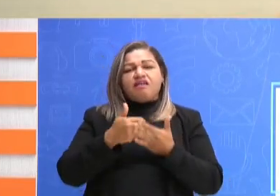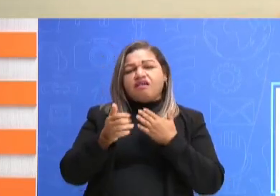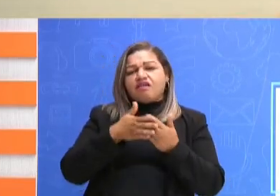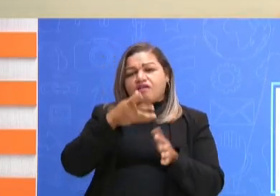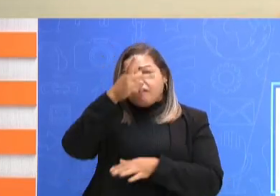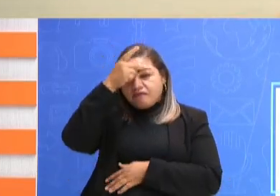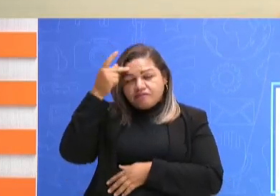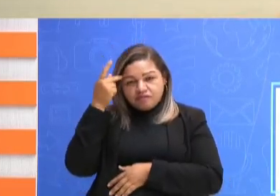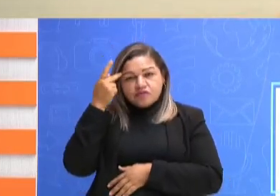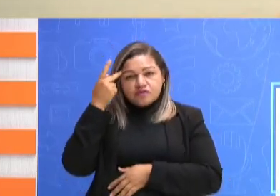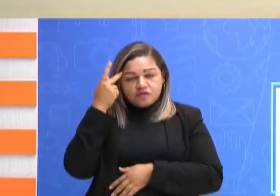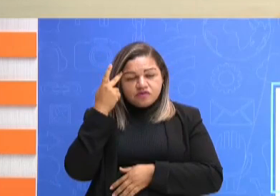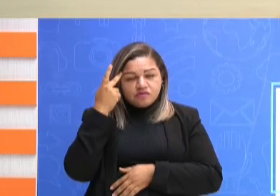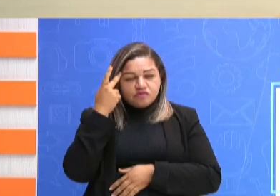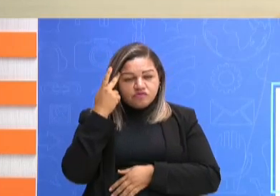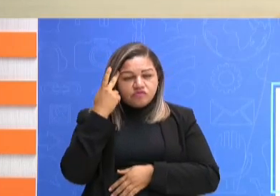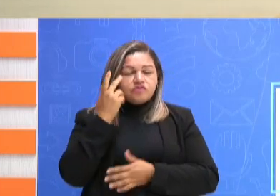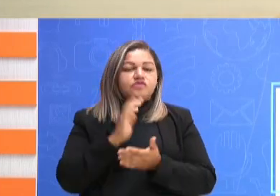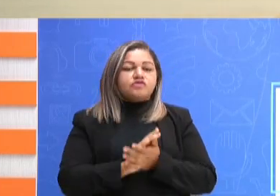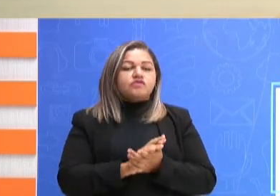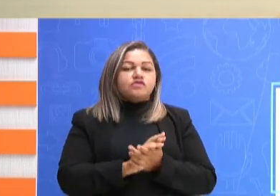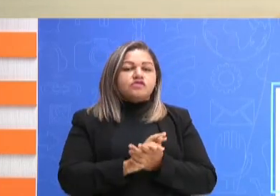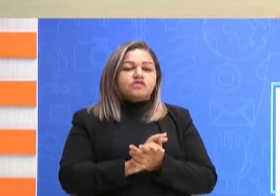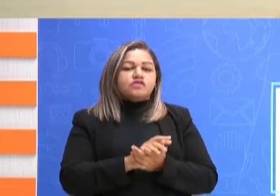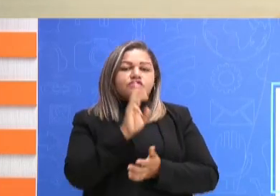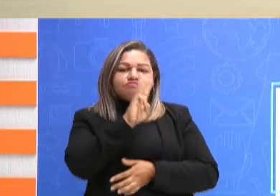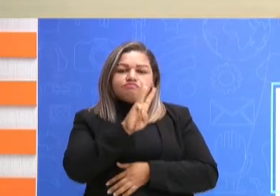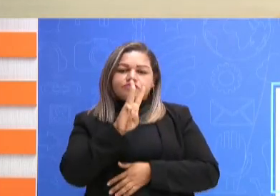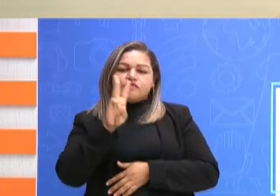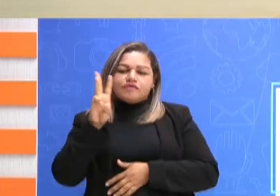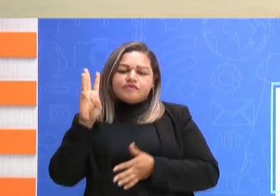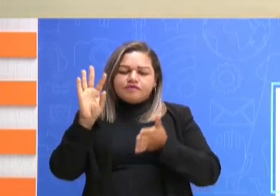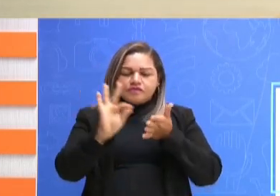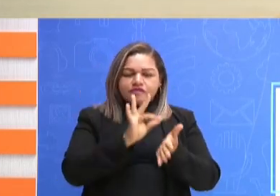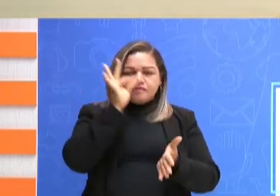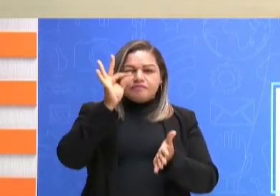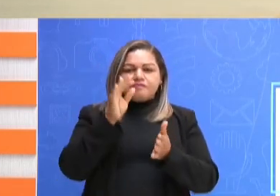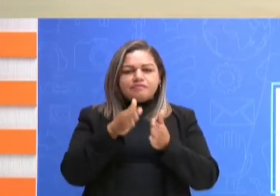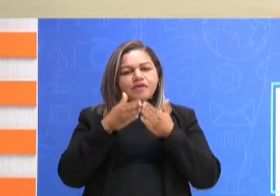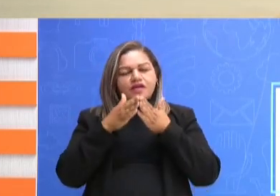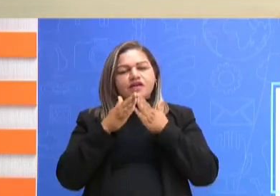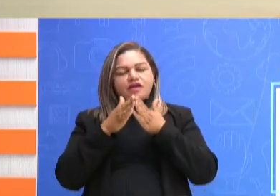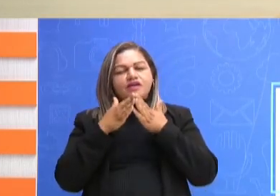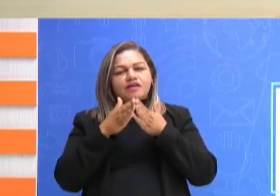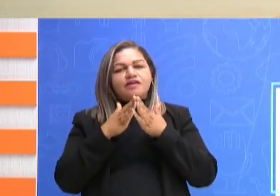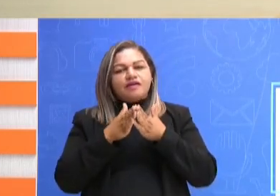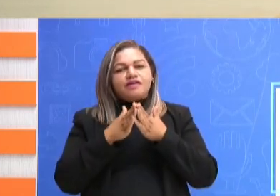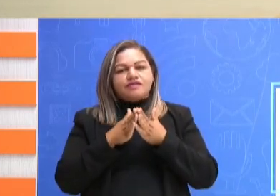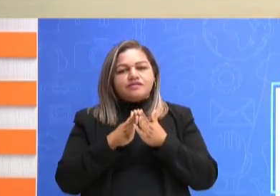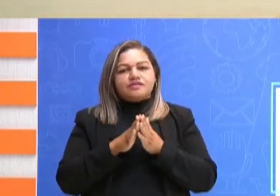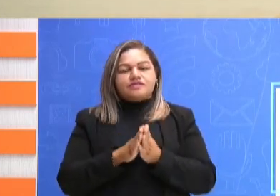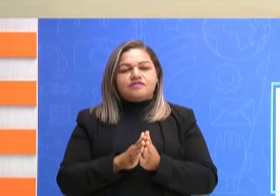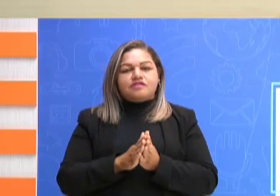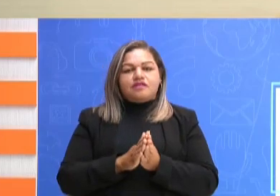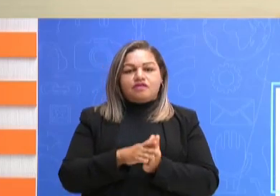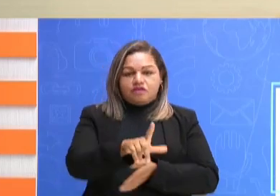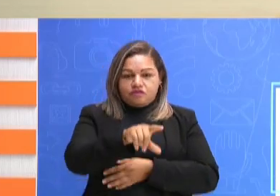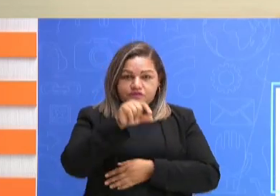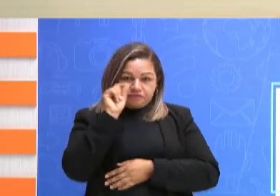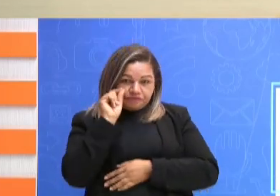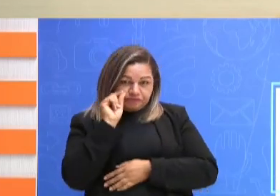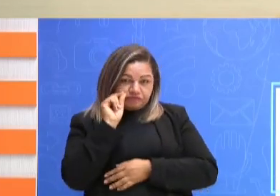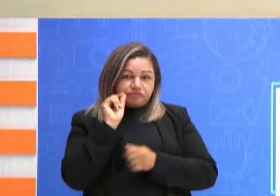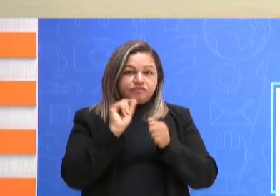tiver essa condição de entrar no site, né, e fazer a sua inscrição, peça alguém que através de sua inscrição faça. O